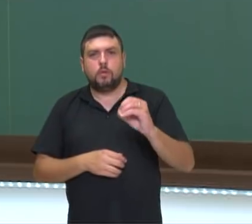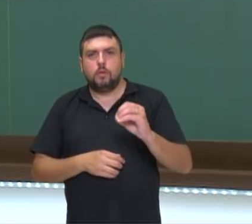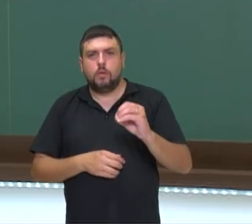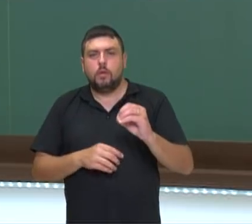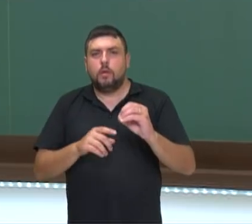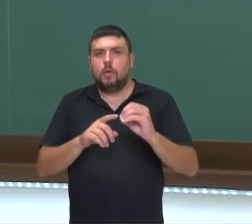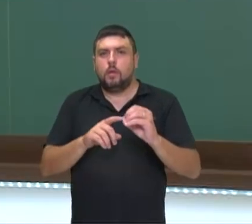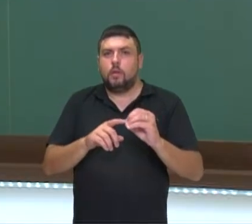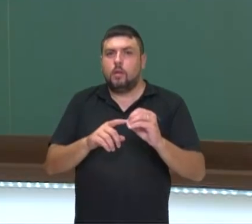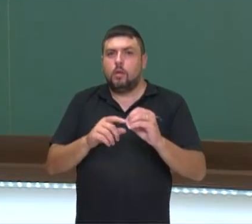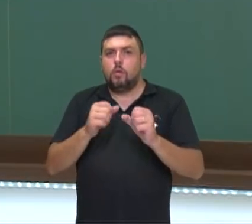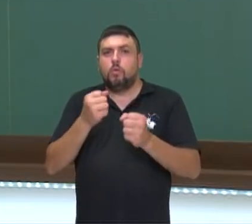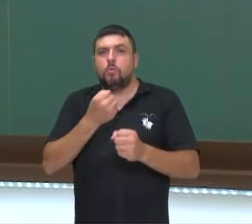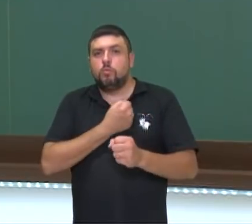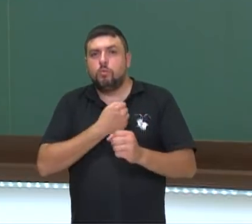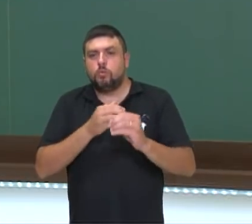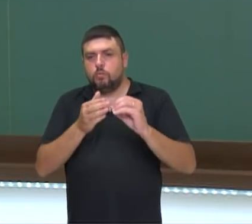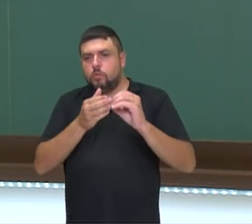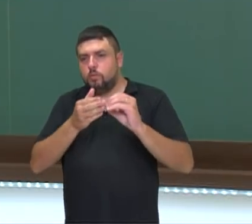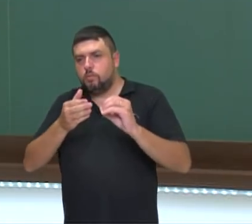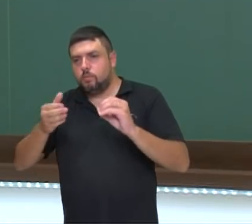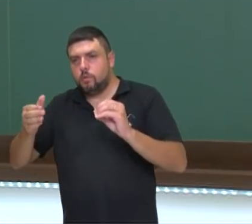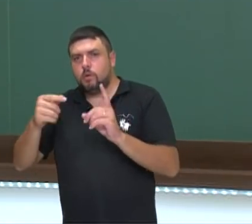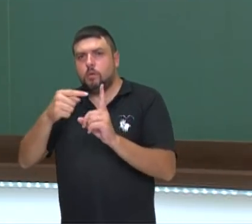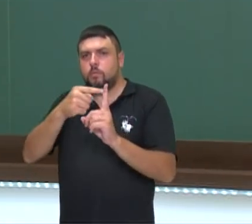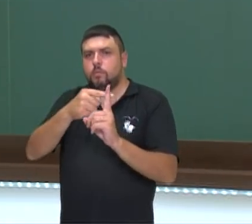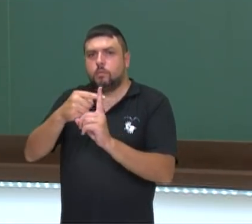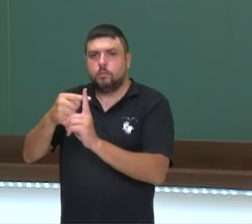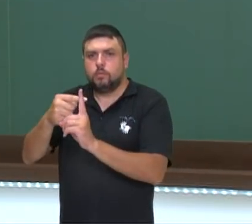os números positivos